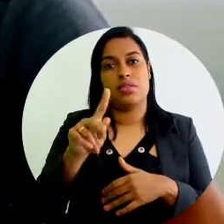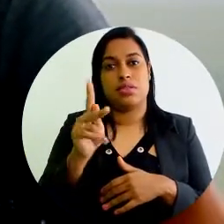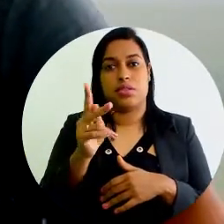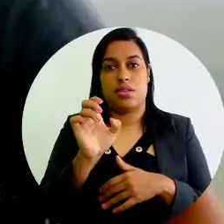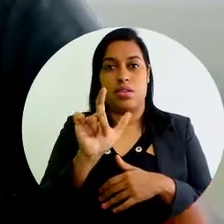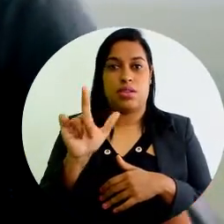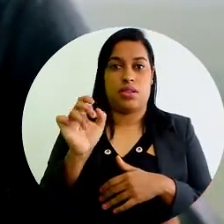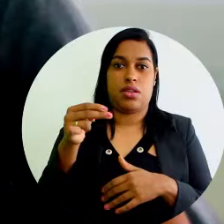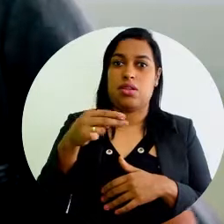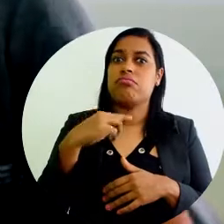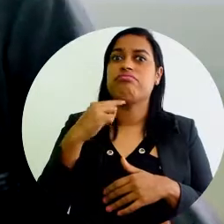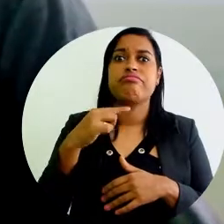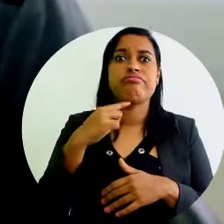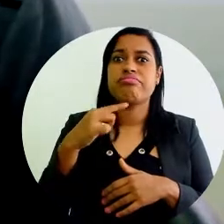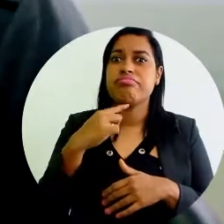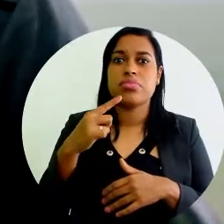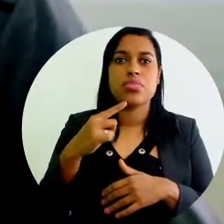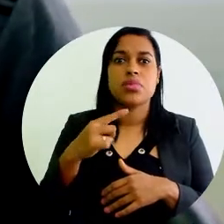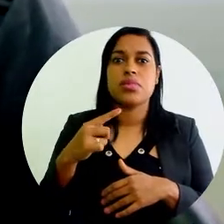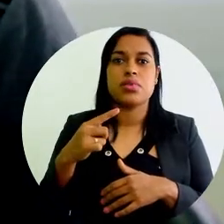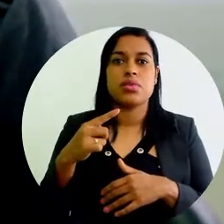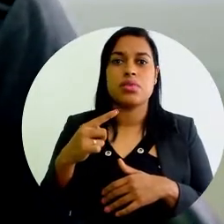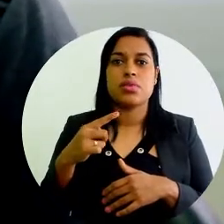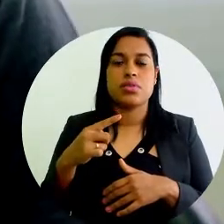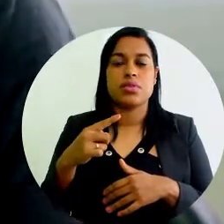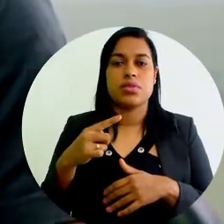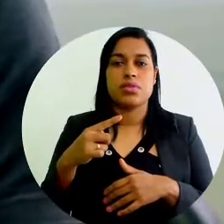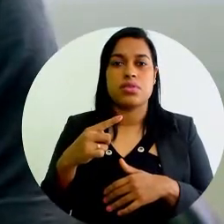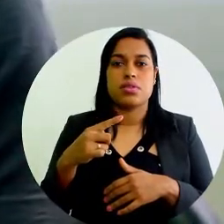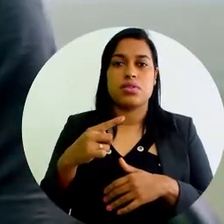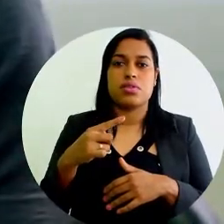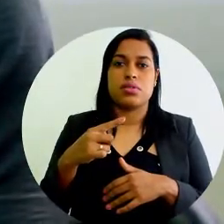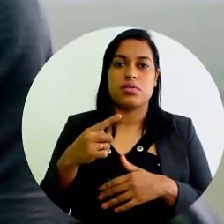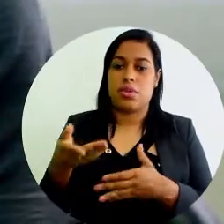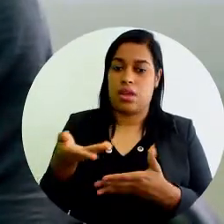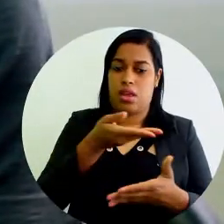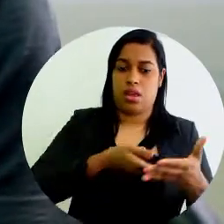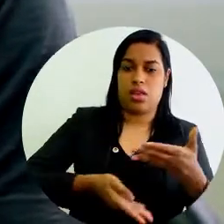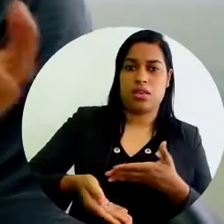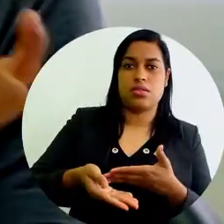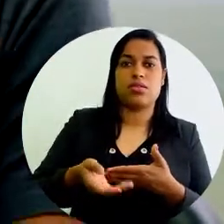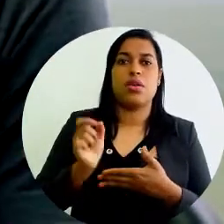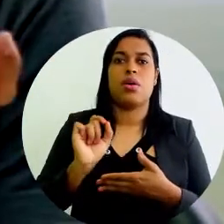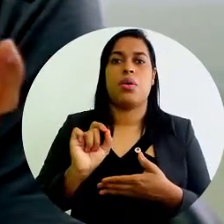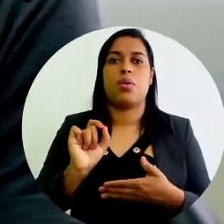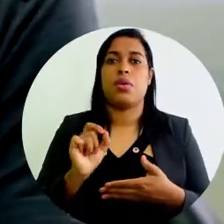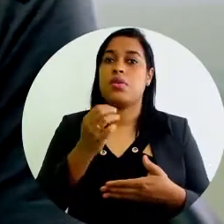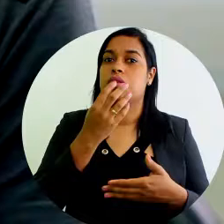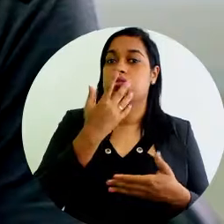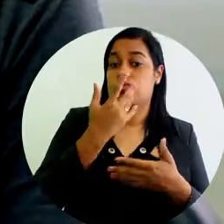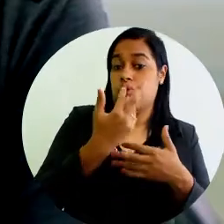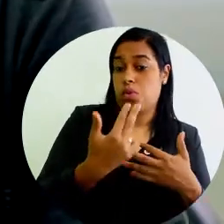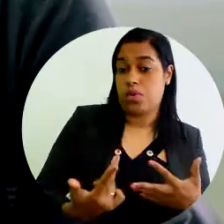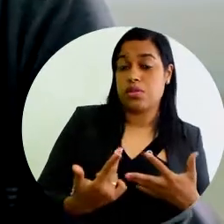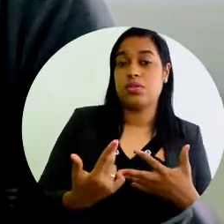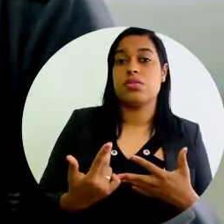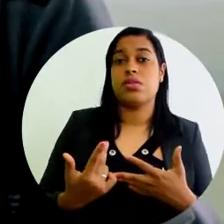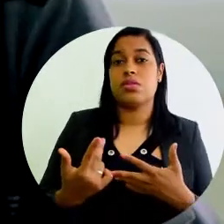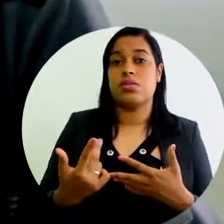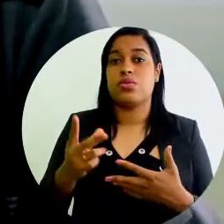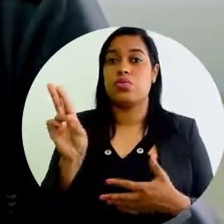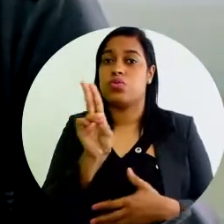anos de idade, Helen ainda não havia conseguido estabelecer uma relação entre